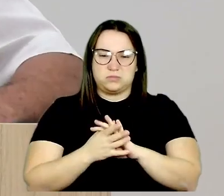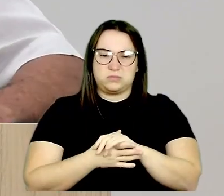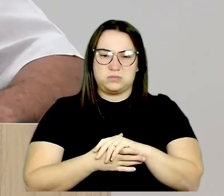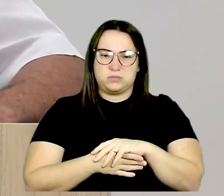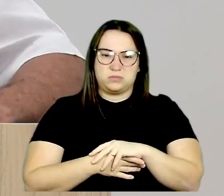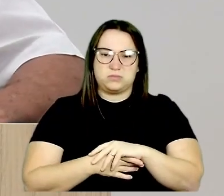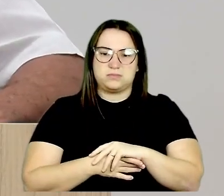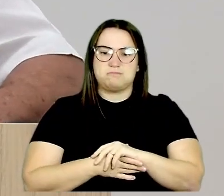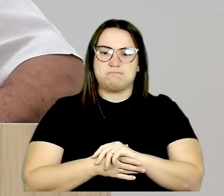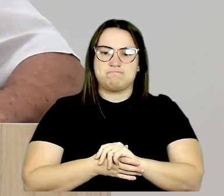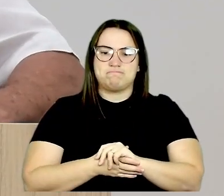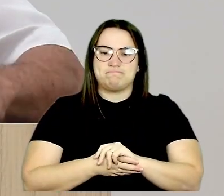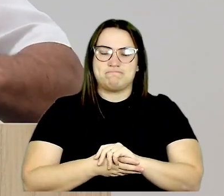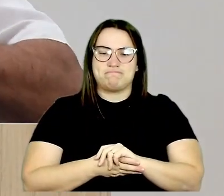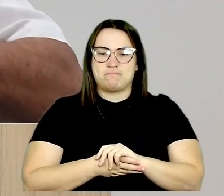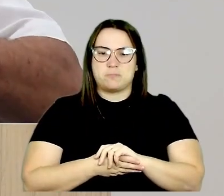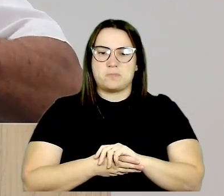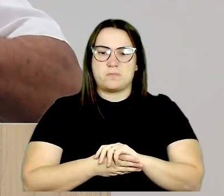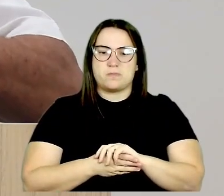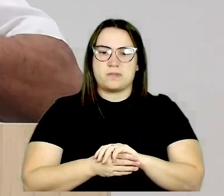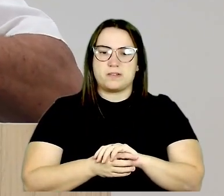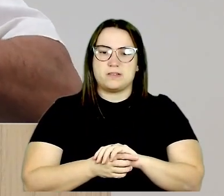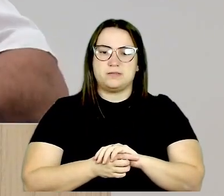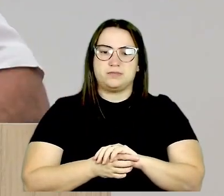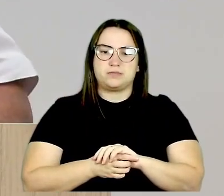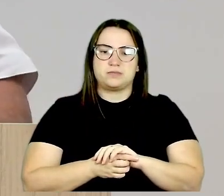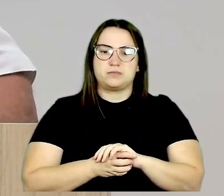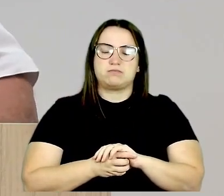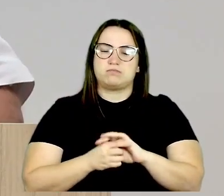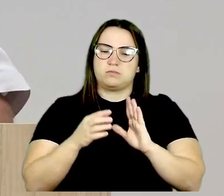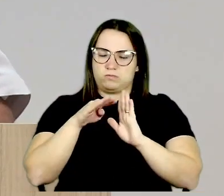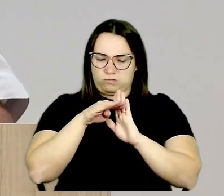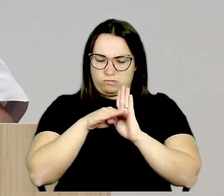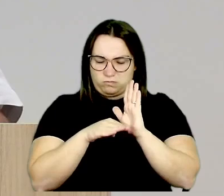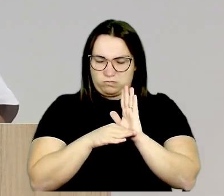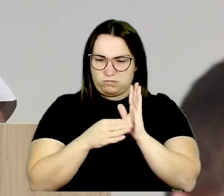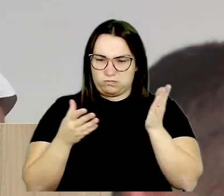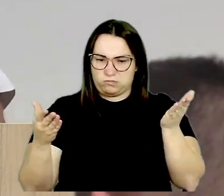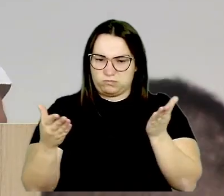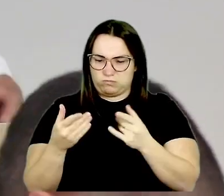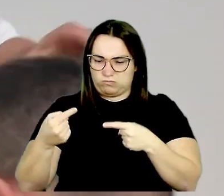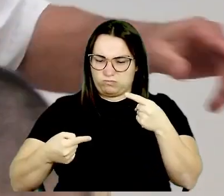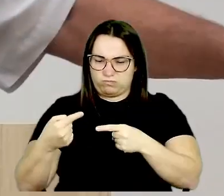nome. Eu até não tinha pauta para discutir hoje, nem falar.